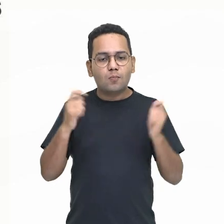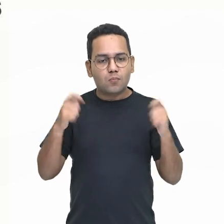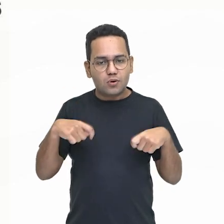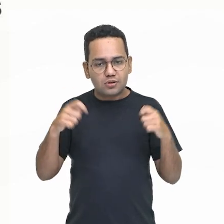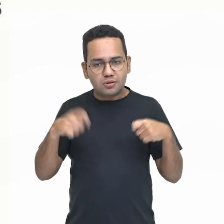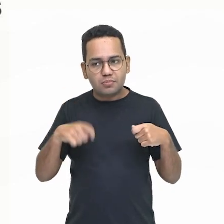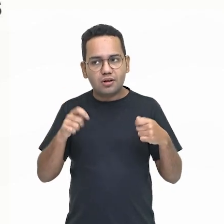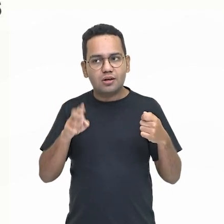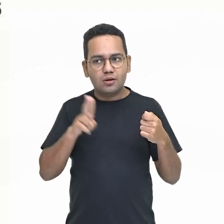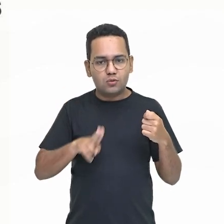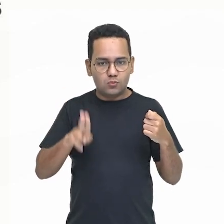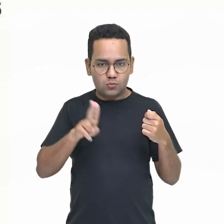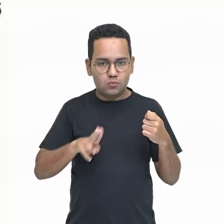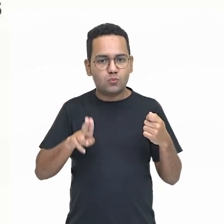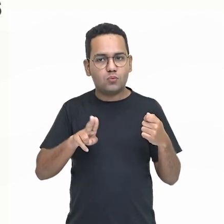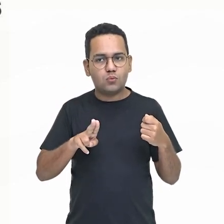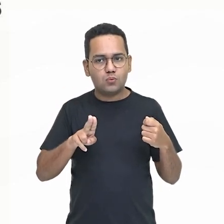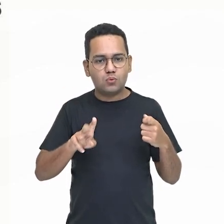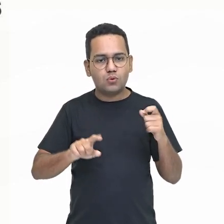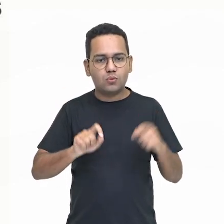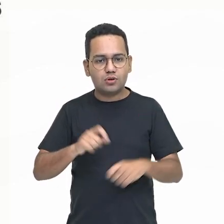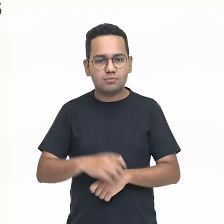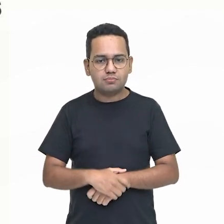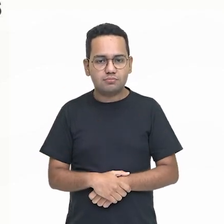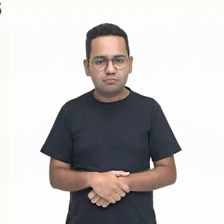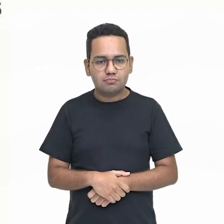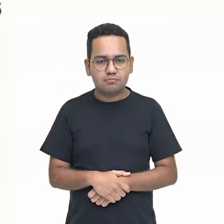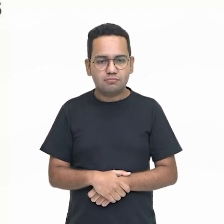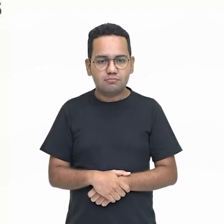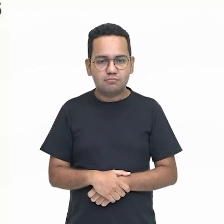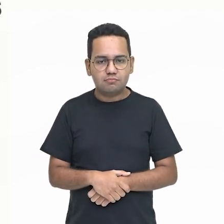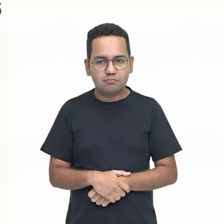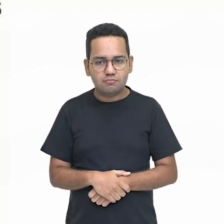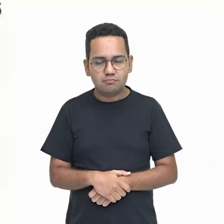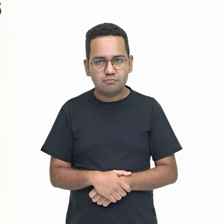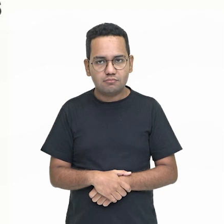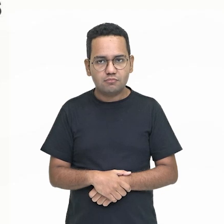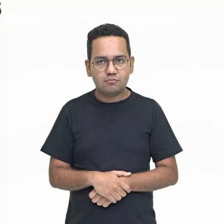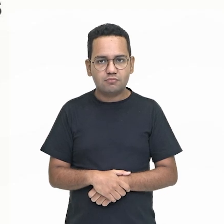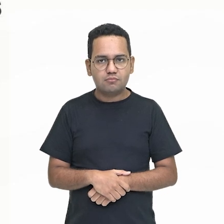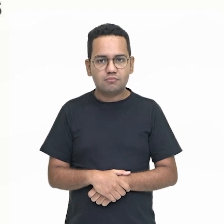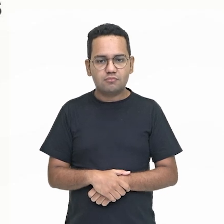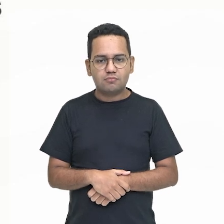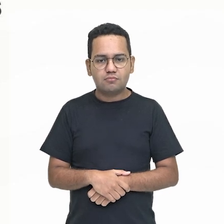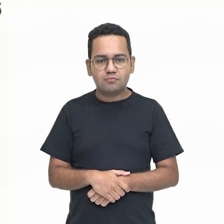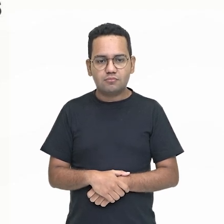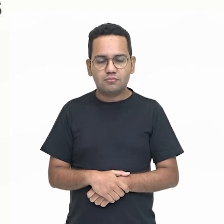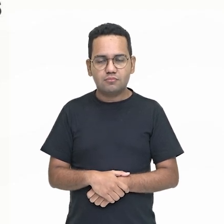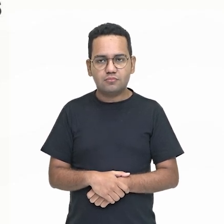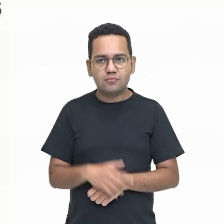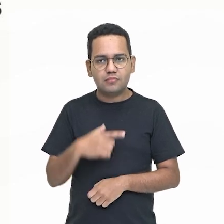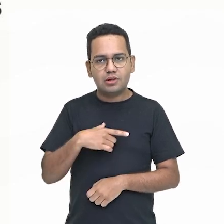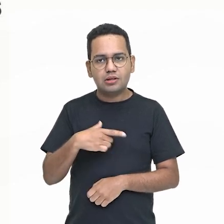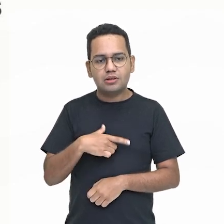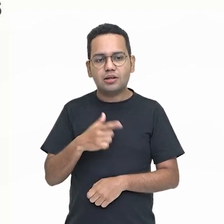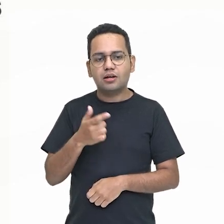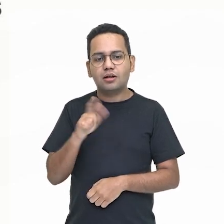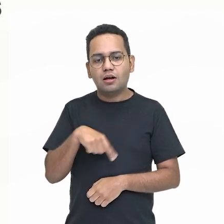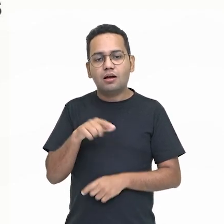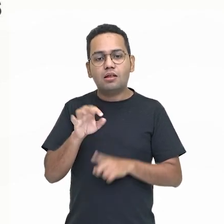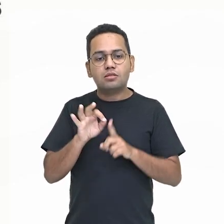da energia solar é o aproveitamento da energia térmica e da